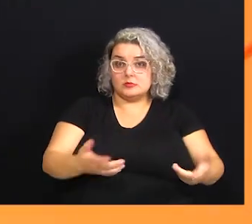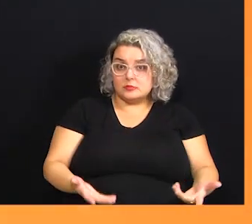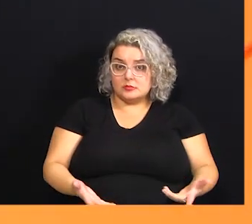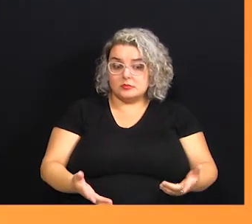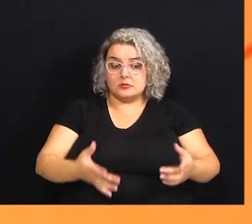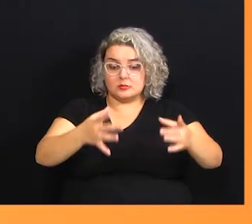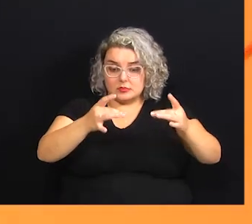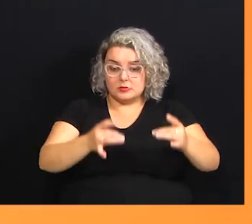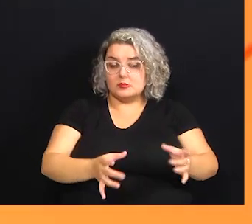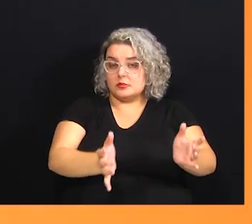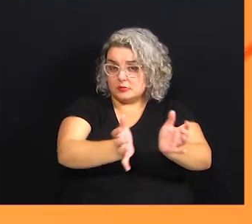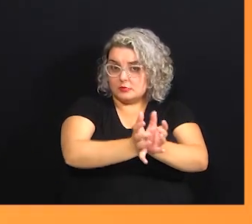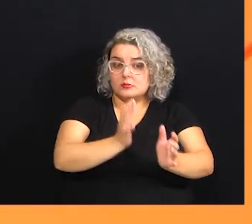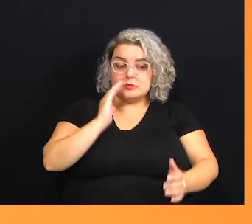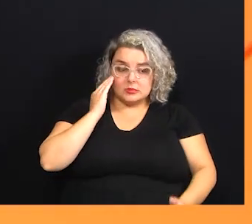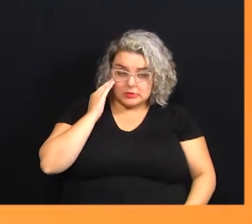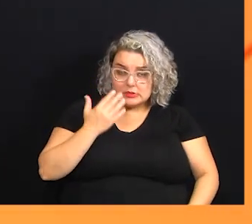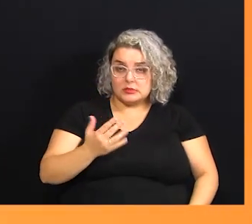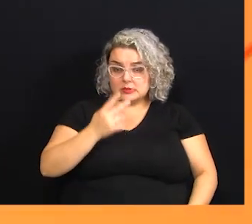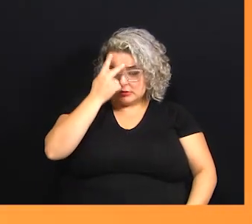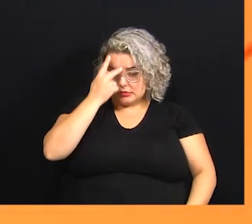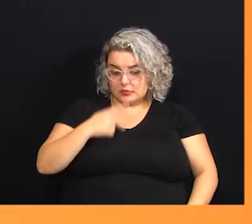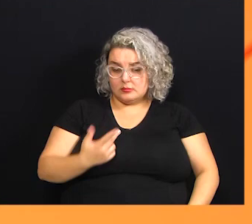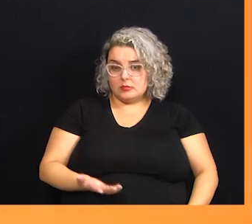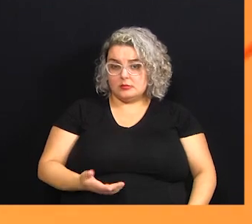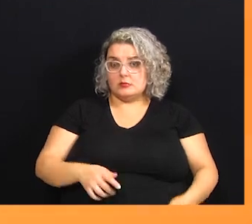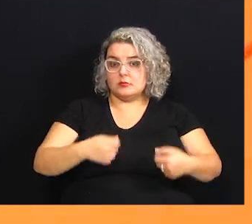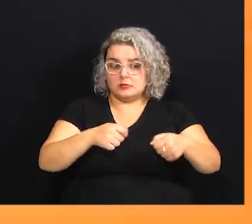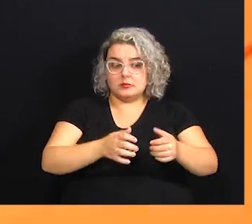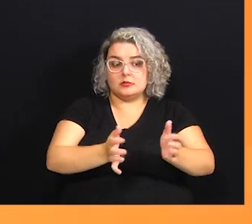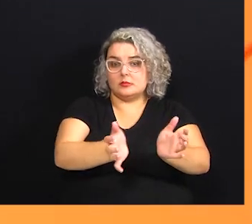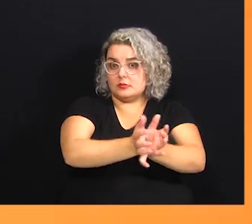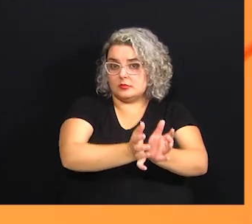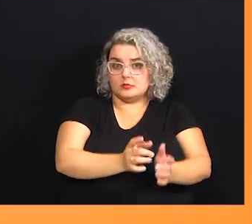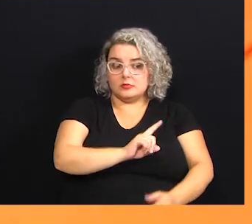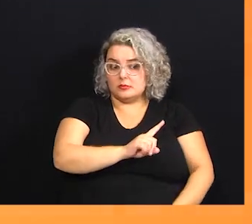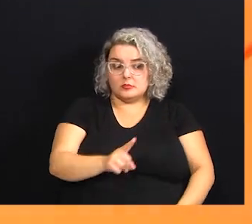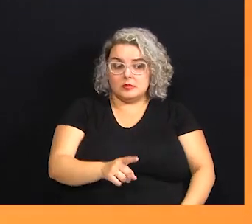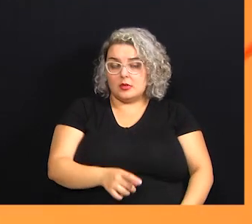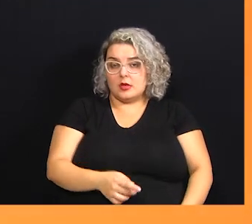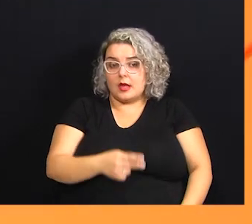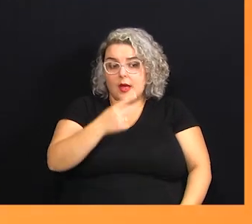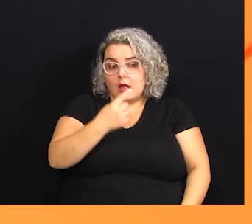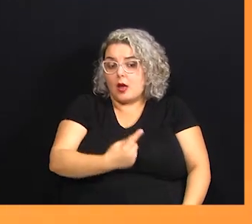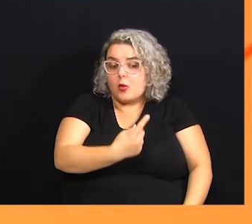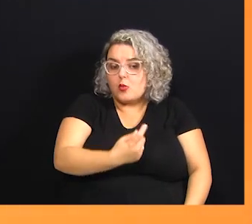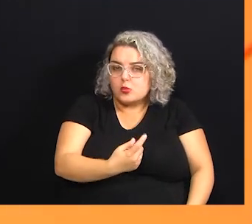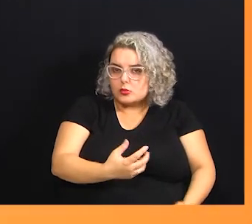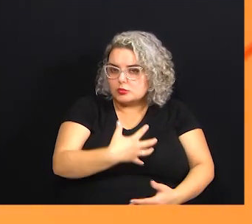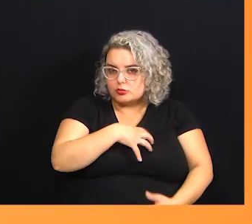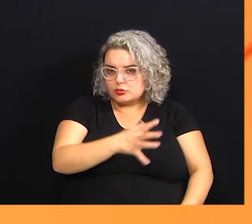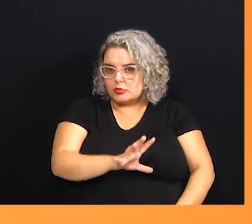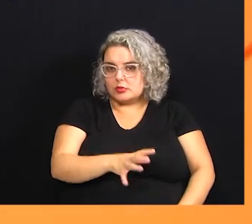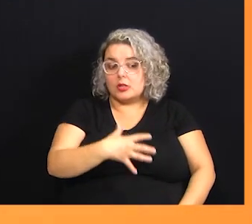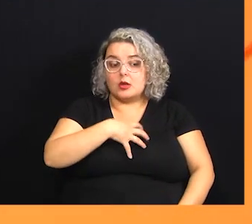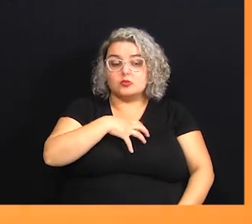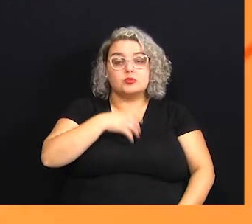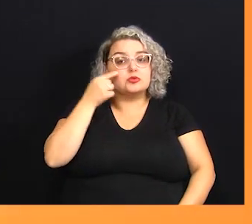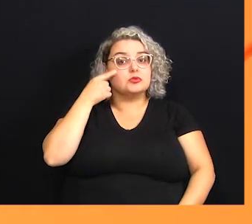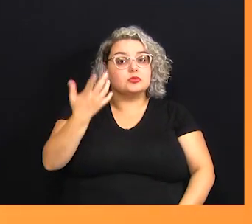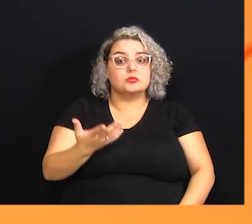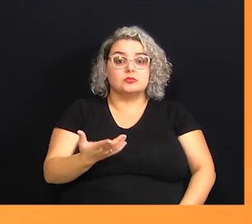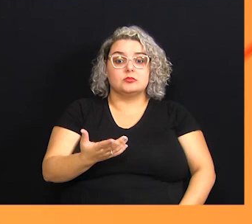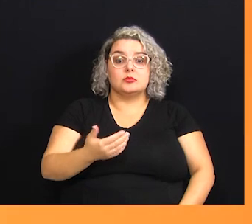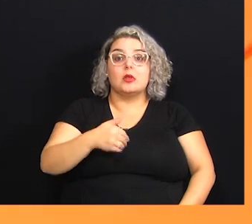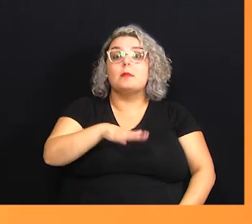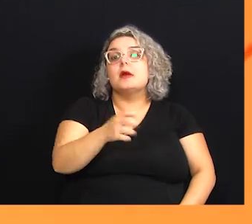se definindo por uma classificação para se entenderem. Só que também eles precisam entender que essa classificação não esgota a própria humanidade deles. É uma maneira de entender, é uma sintaxe de pensamento,